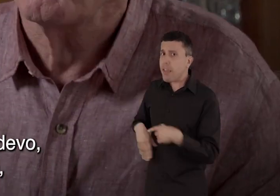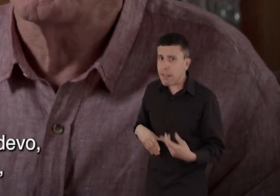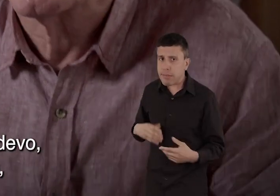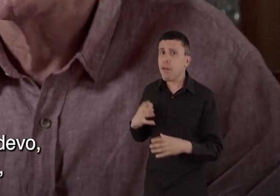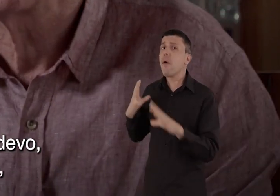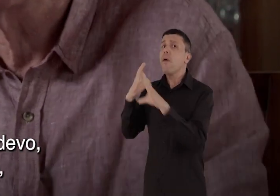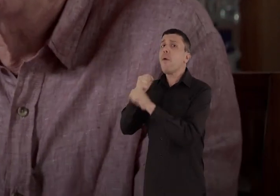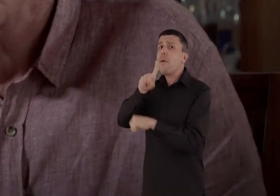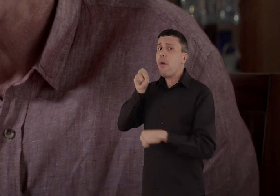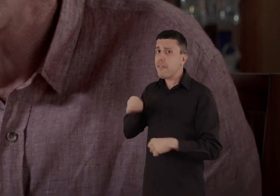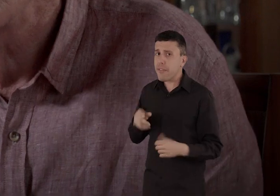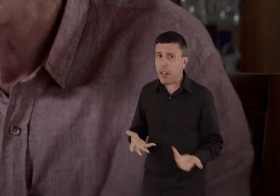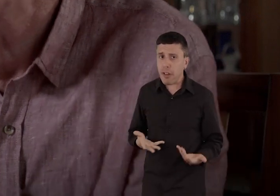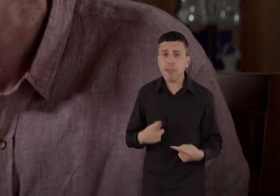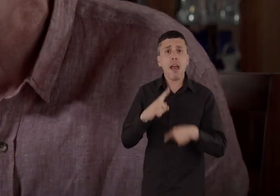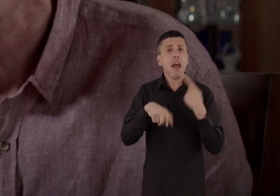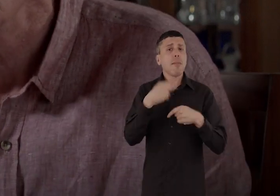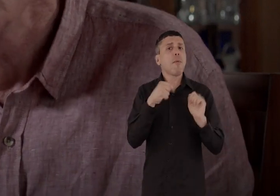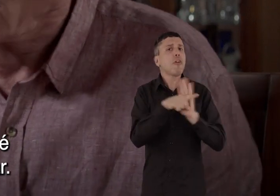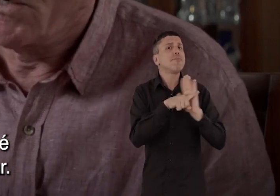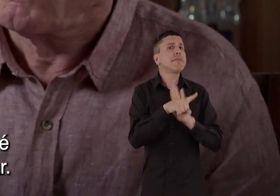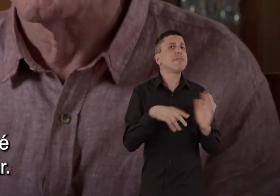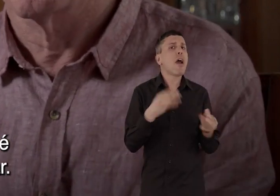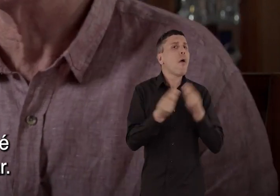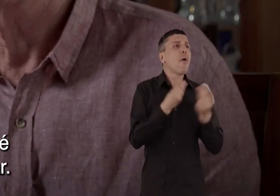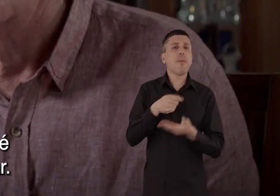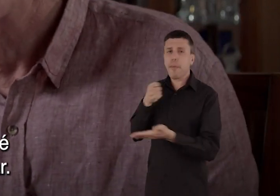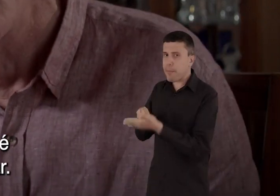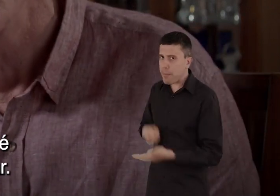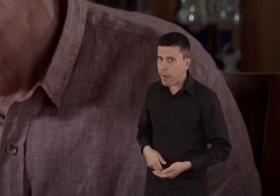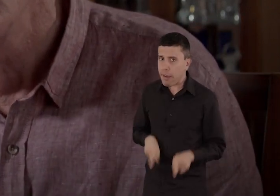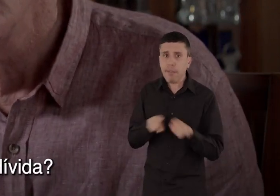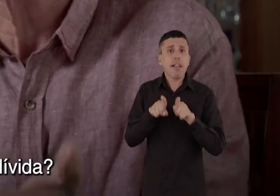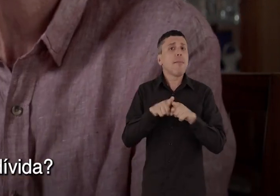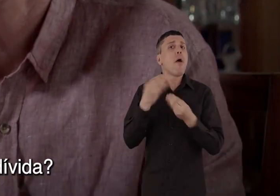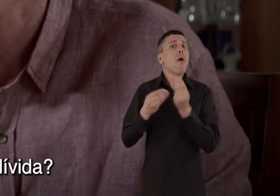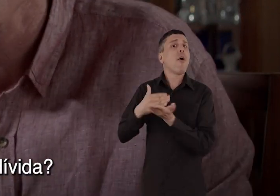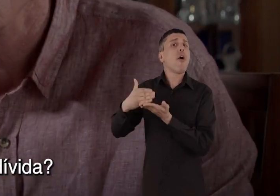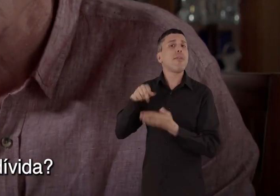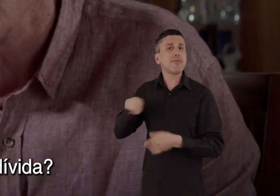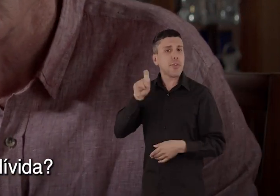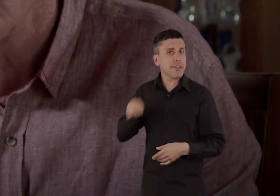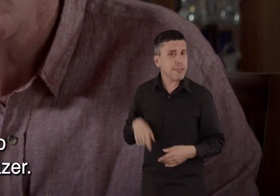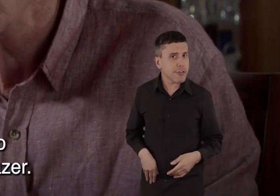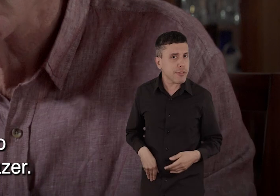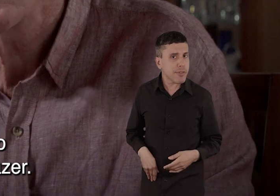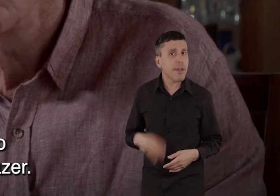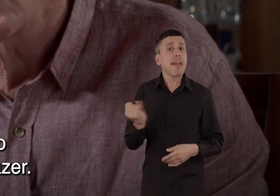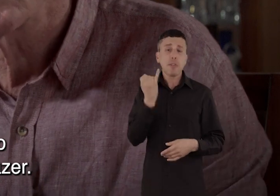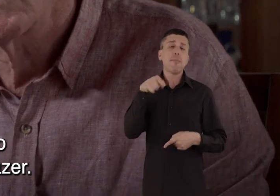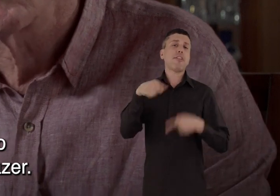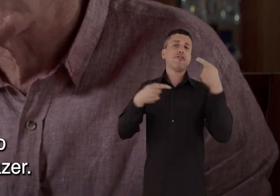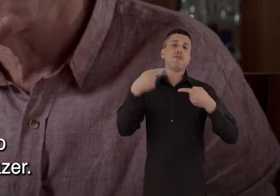se eu devo, para quem eu devo, por que eu devo, quanto eu devo. E aí eu vou ver como é que eu posso pagar. Qual é a origem dessa dívida? E essa é